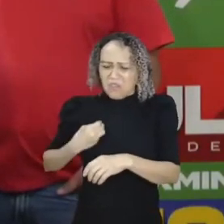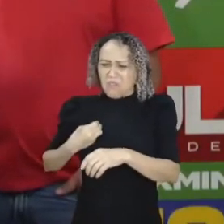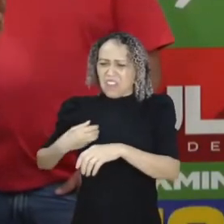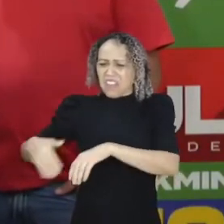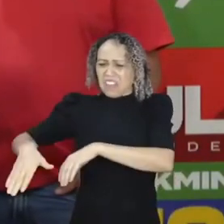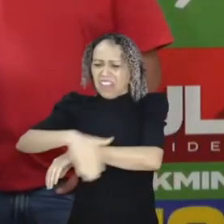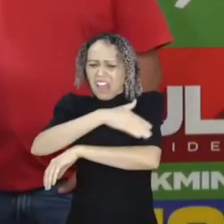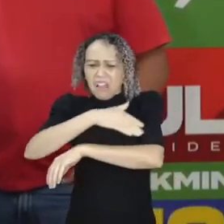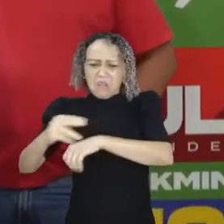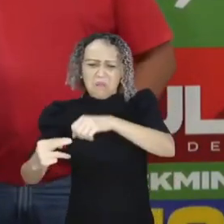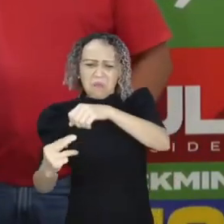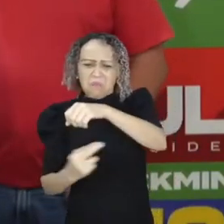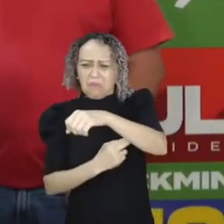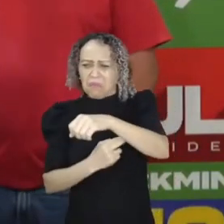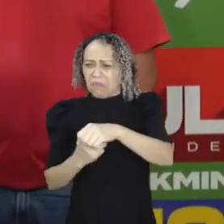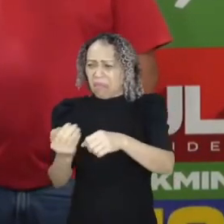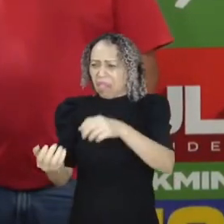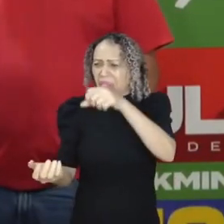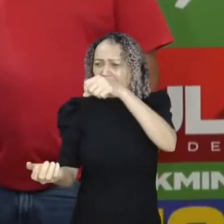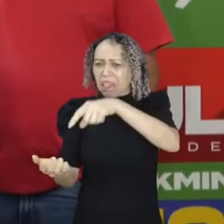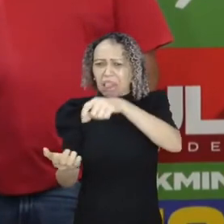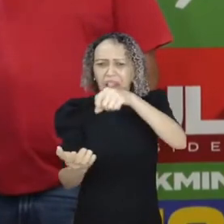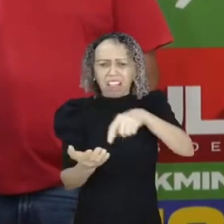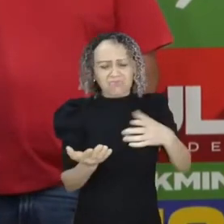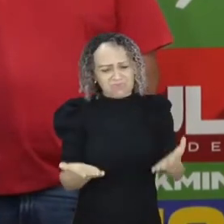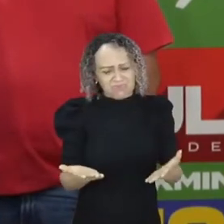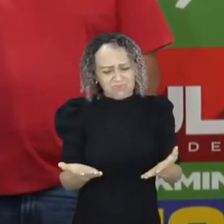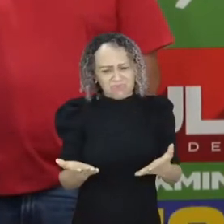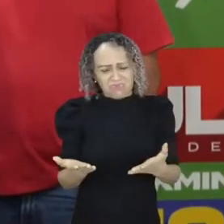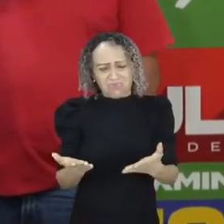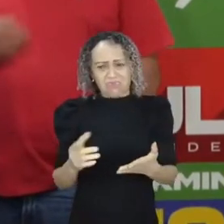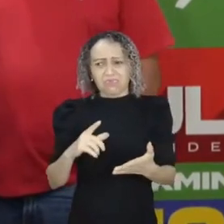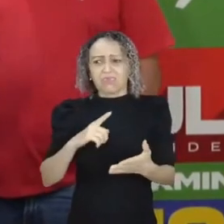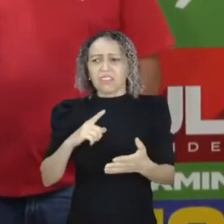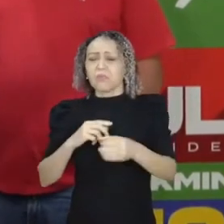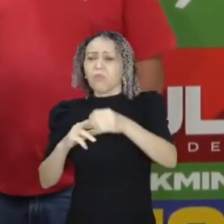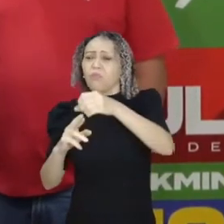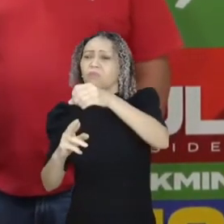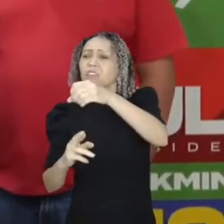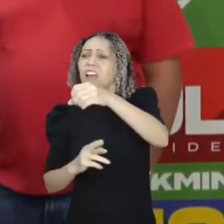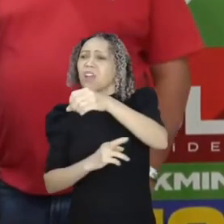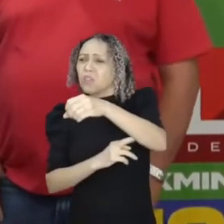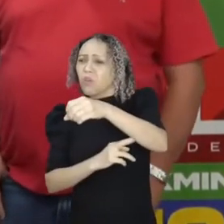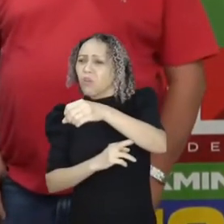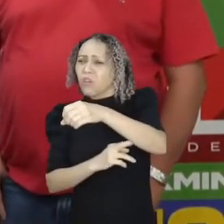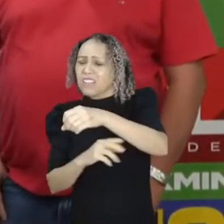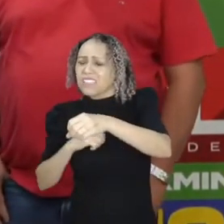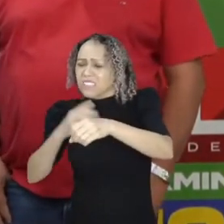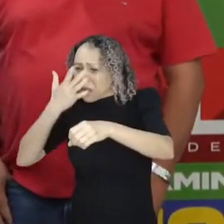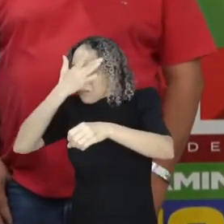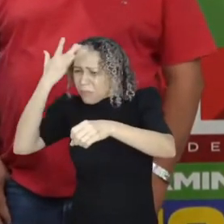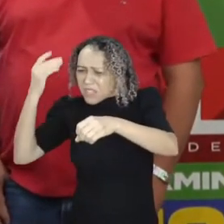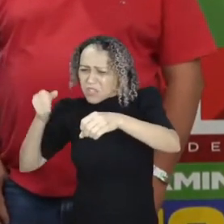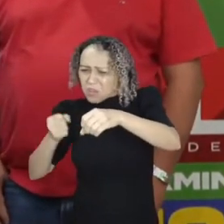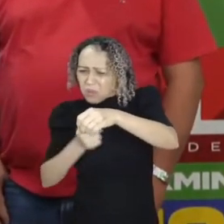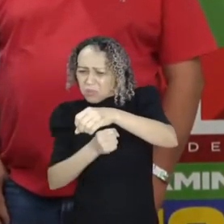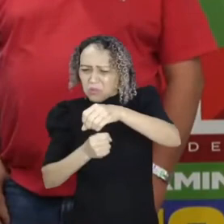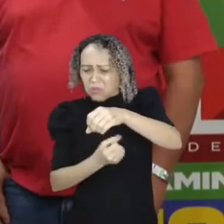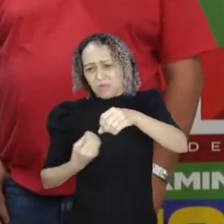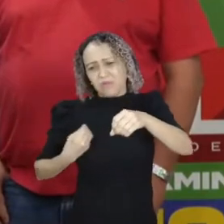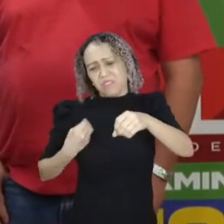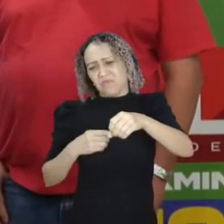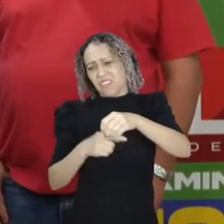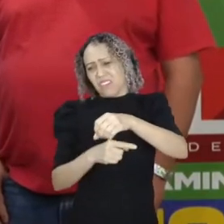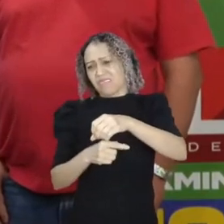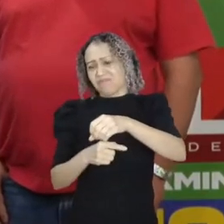caos o centro de São Paulo. Tem um viaduto ou ponte na cidade de São Paulo que não tem a gente morando embaixo. É uma situação de